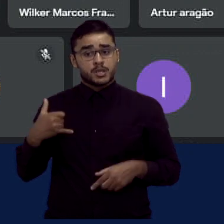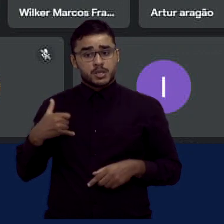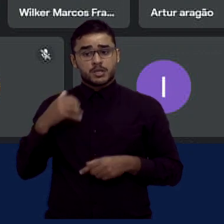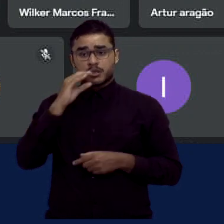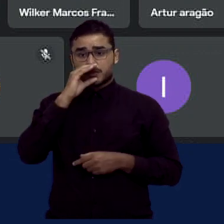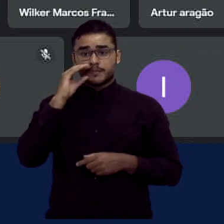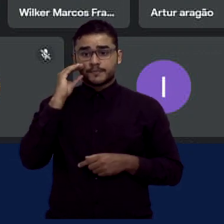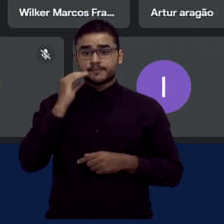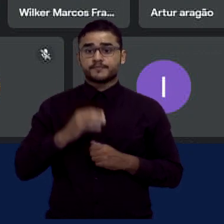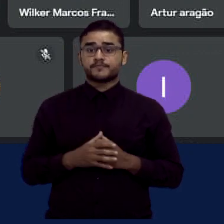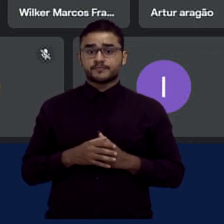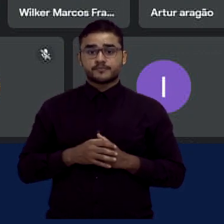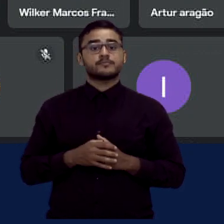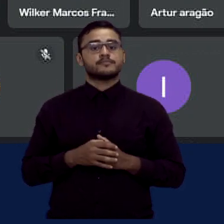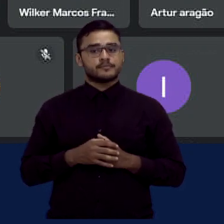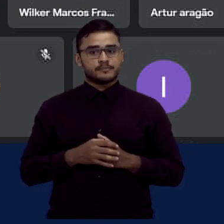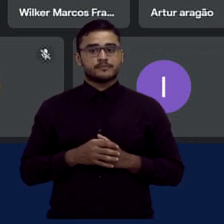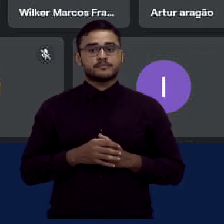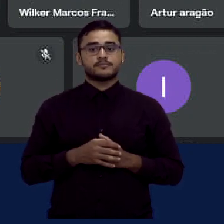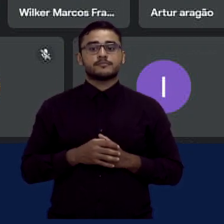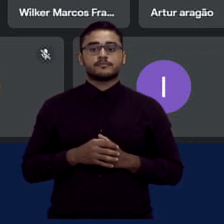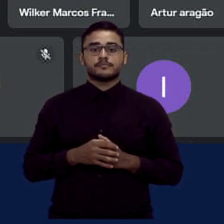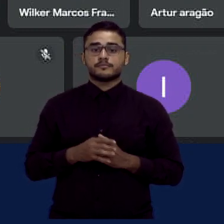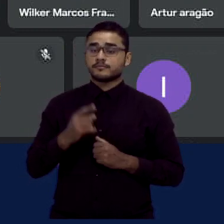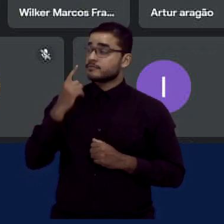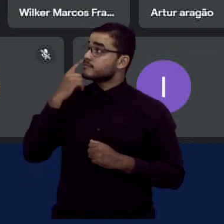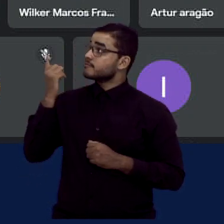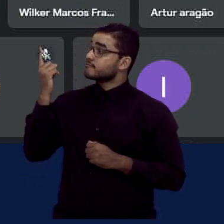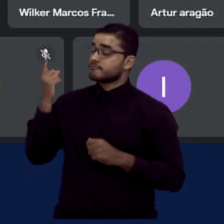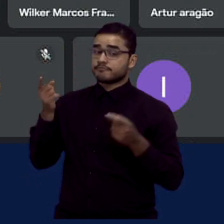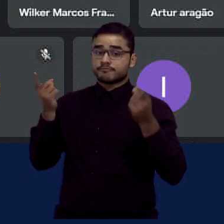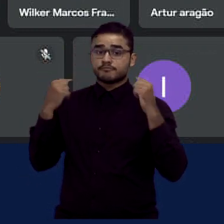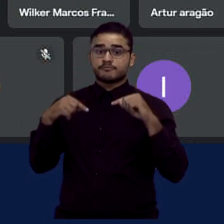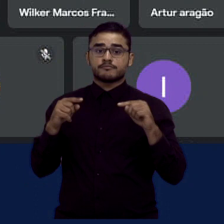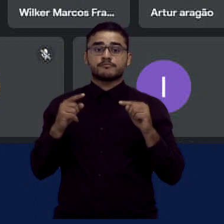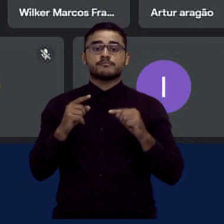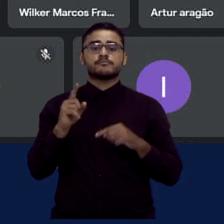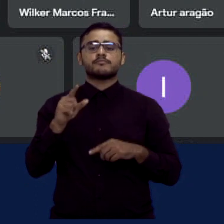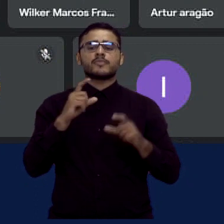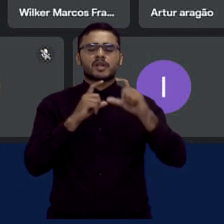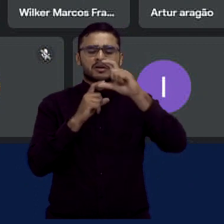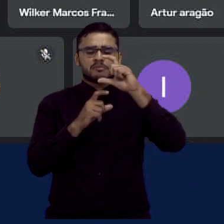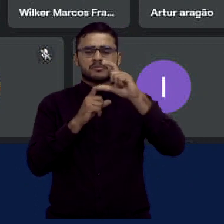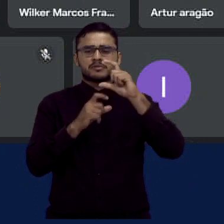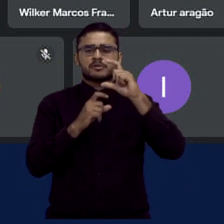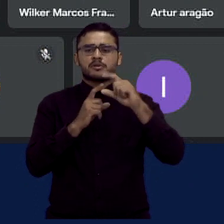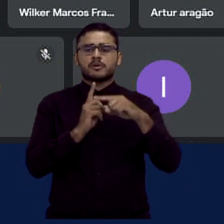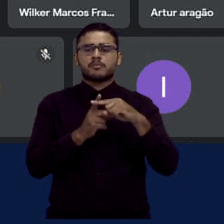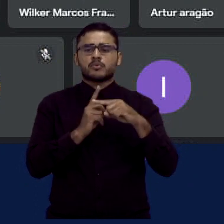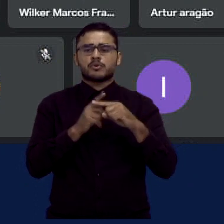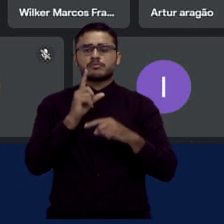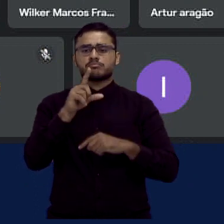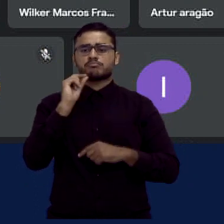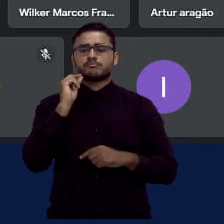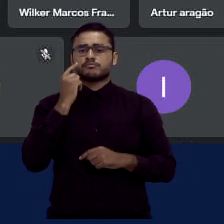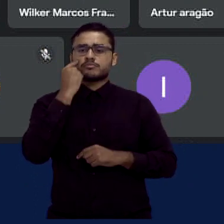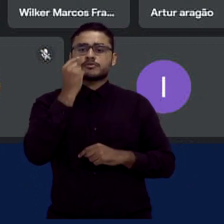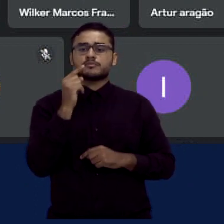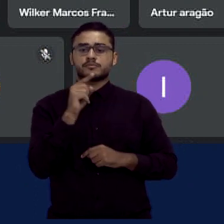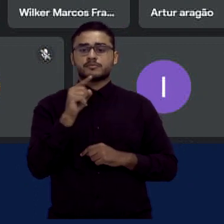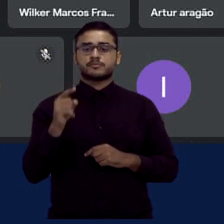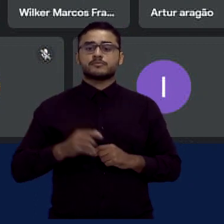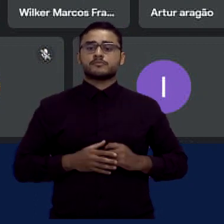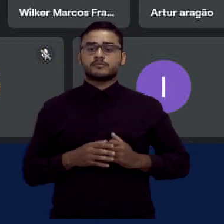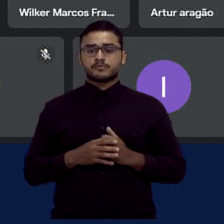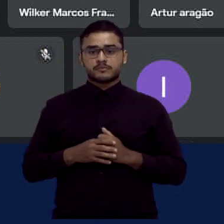Quadrinhos por quê? Por que você escolhe os quadrinhos? Eu vi um trabalho chamado Desplanar. Esse trabalho,